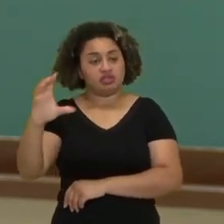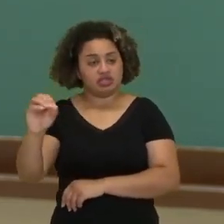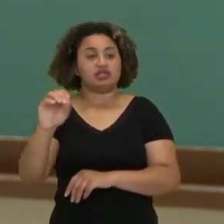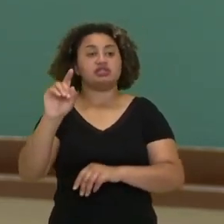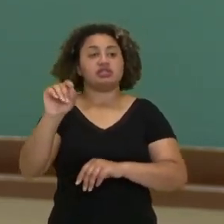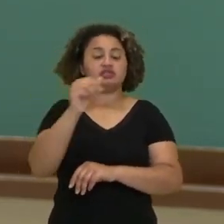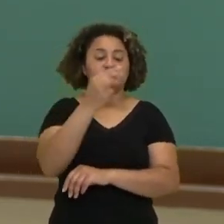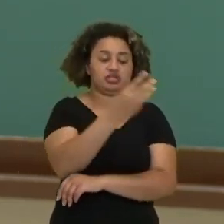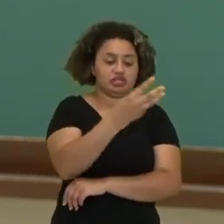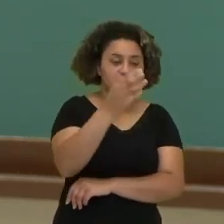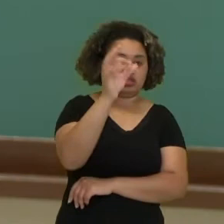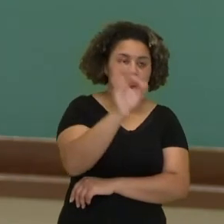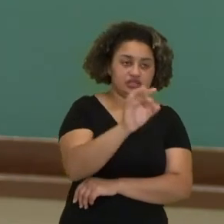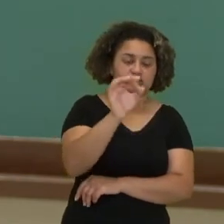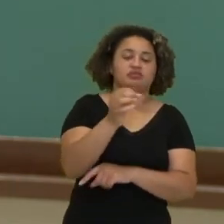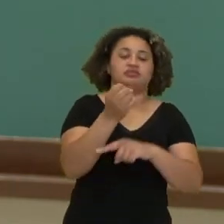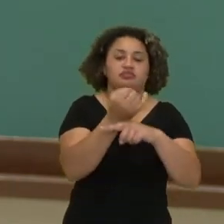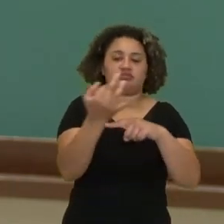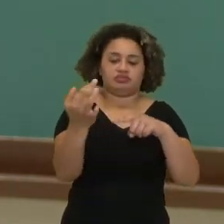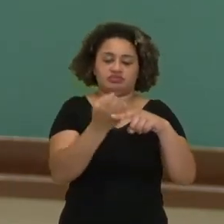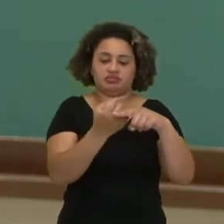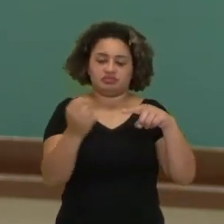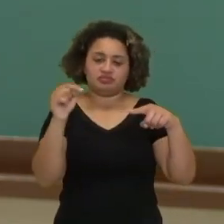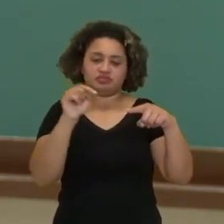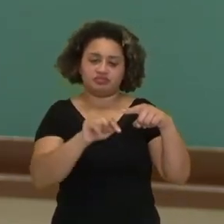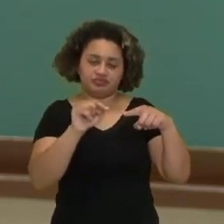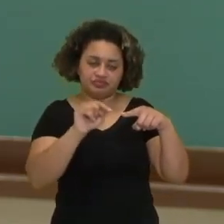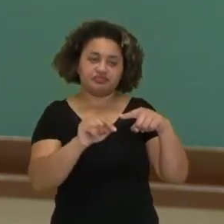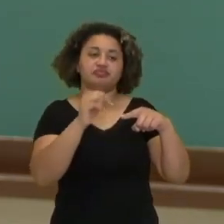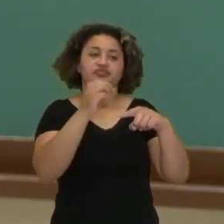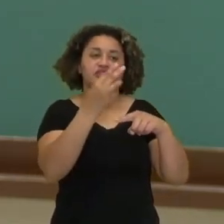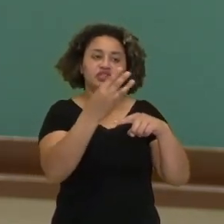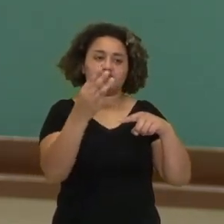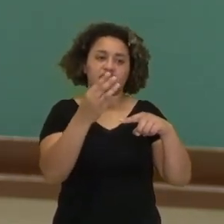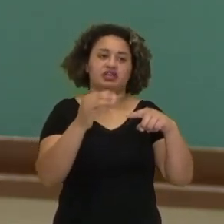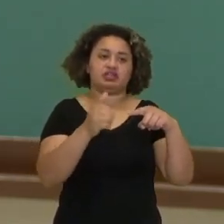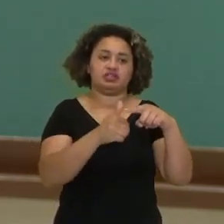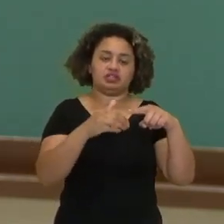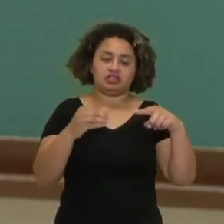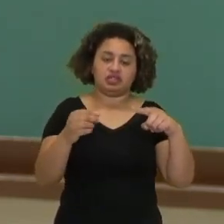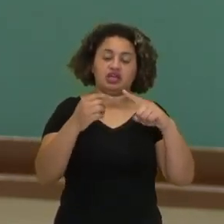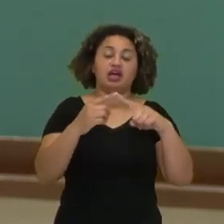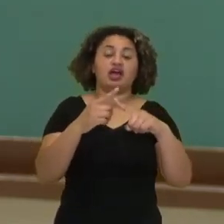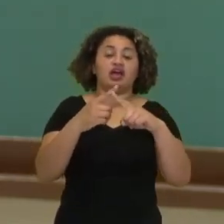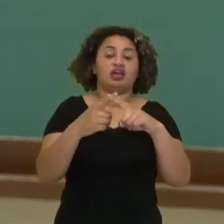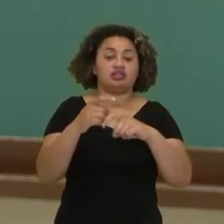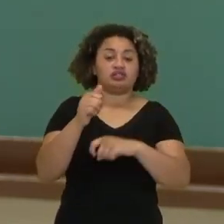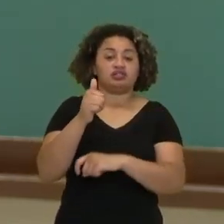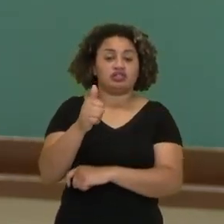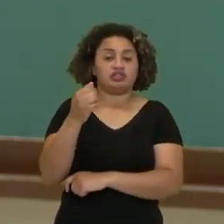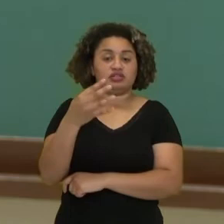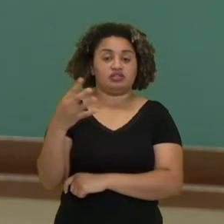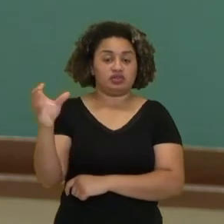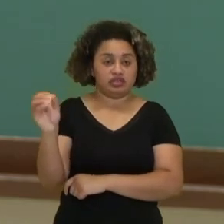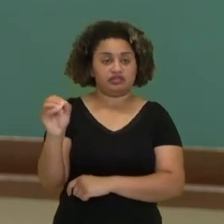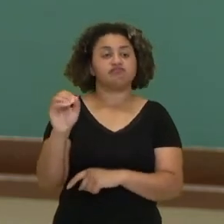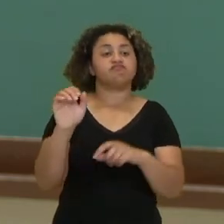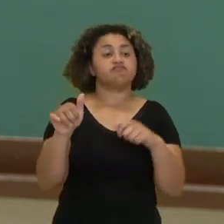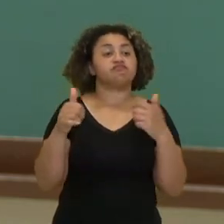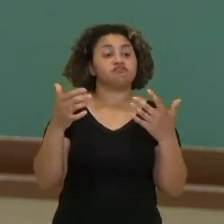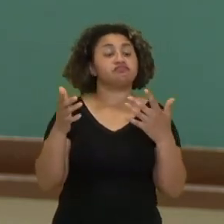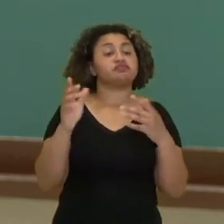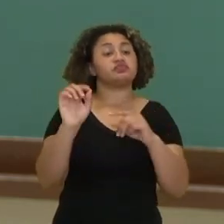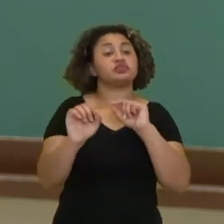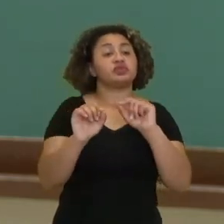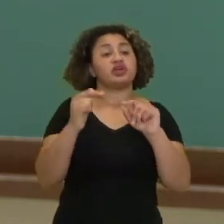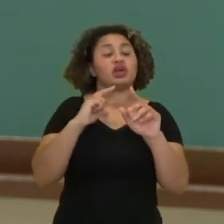esse 33%, transforma em fração. Vai ficar 33 sobre 100, certo? Então, agora